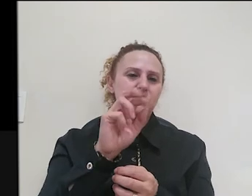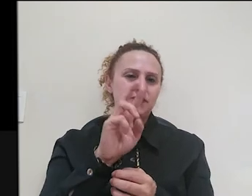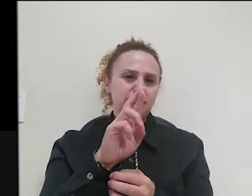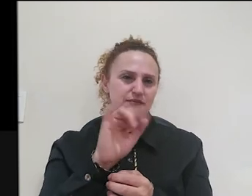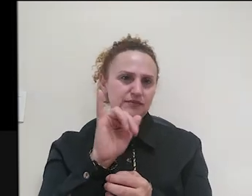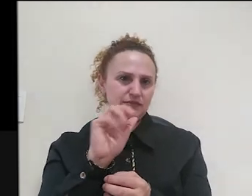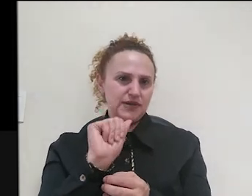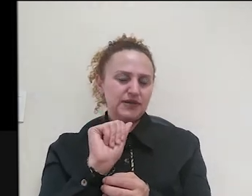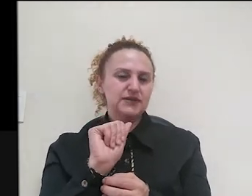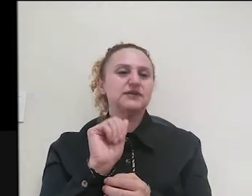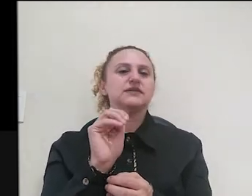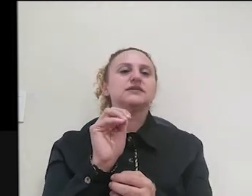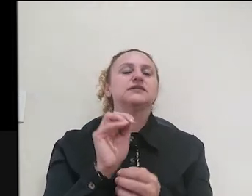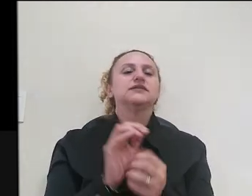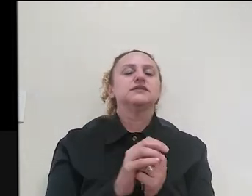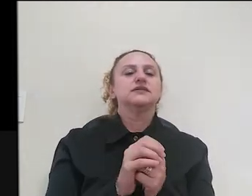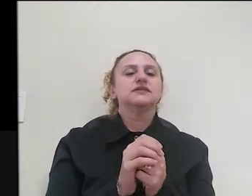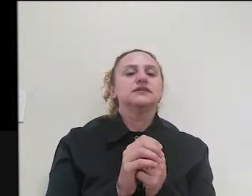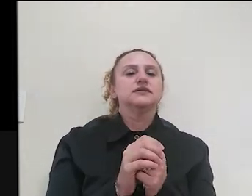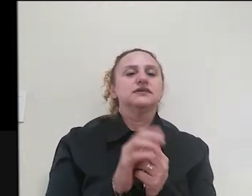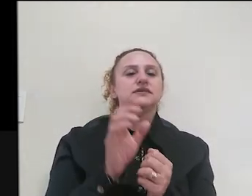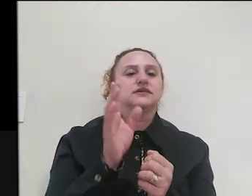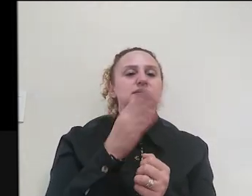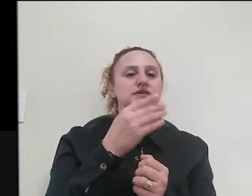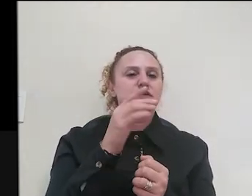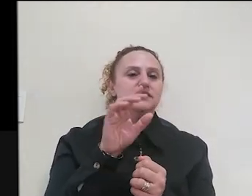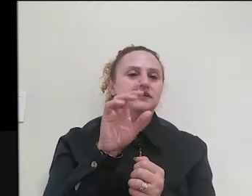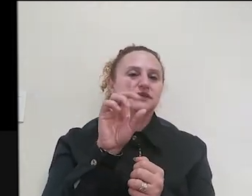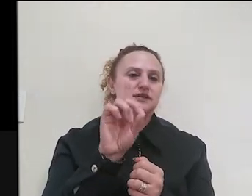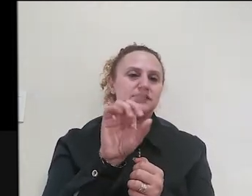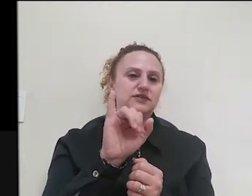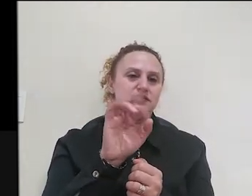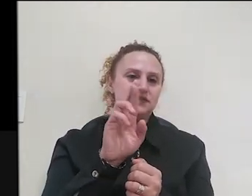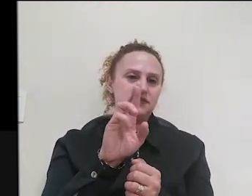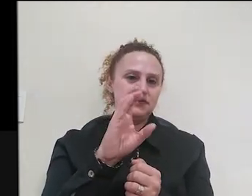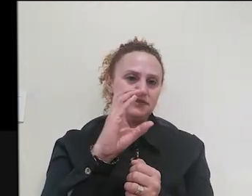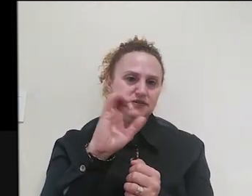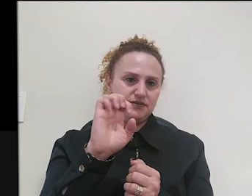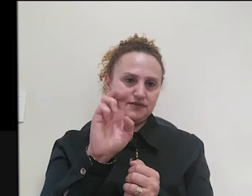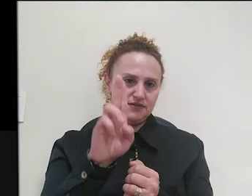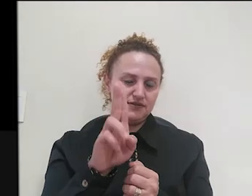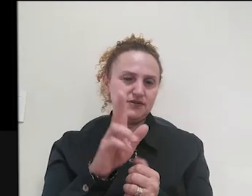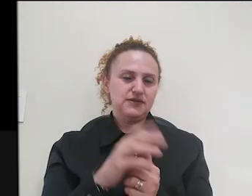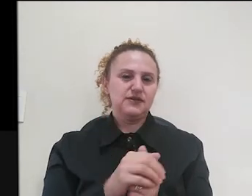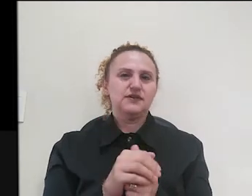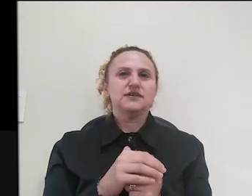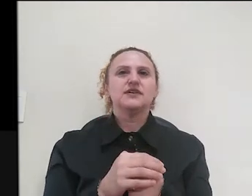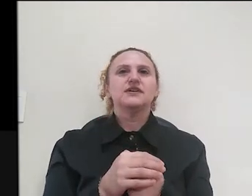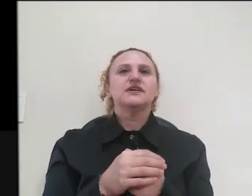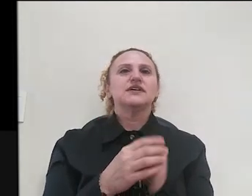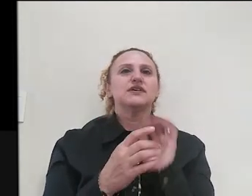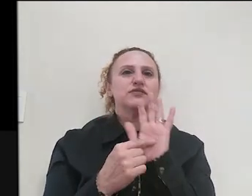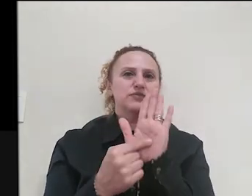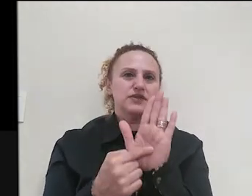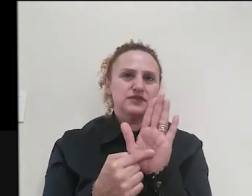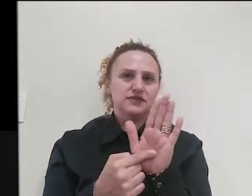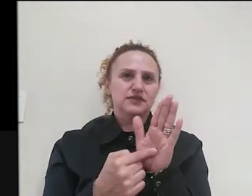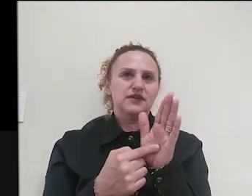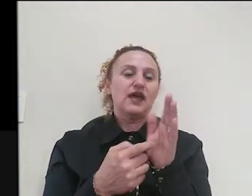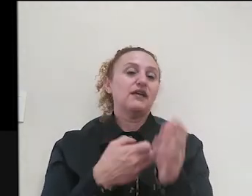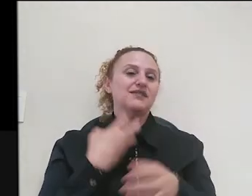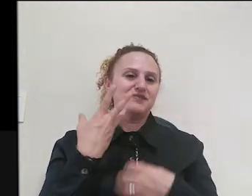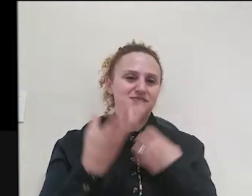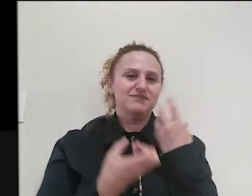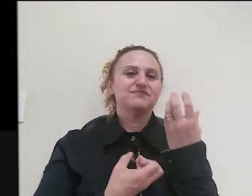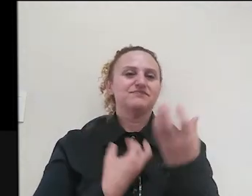em que ele vai se apresentar, esse tom bucólico de arcadismo, né? Eu, Marília, não sou algum vaqueiro que viva de guardar ali